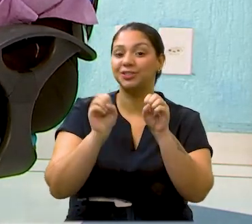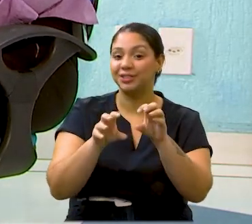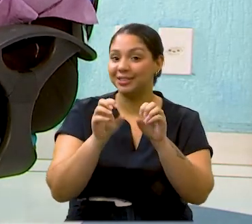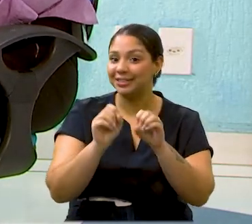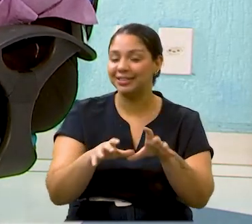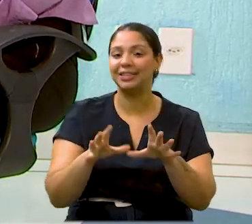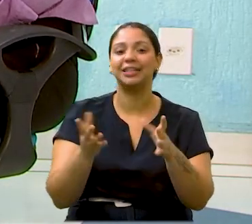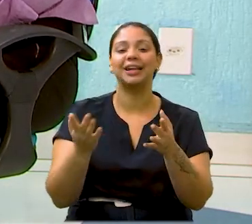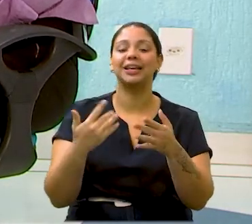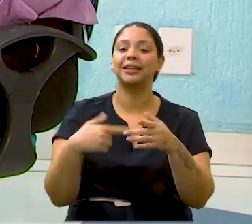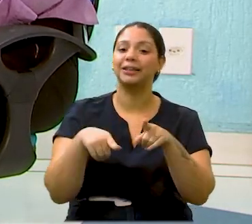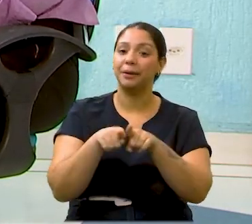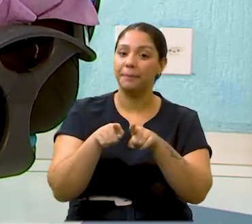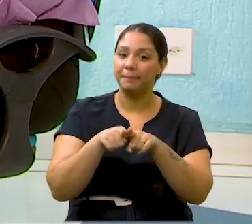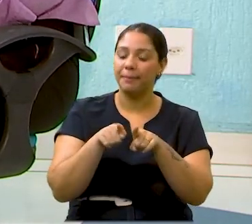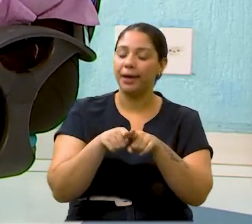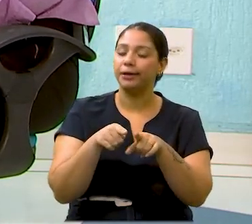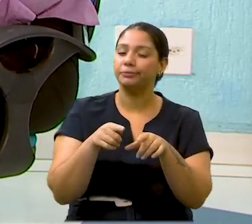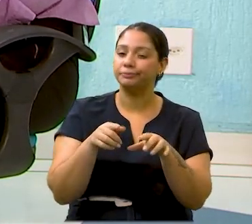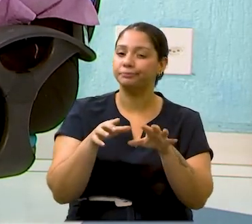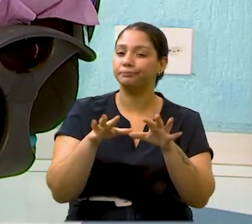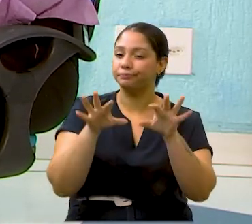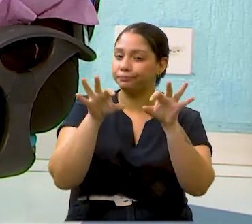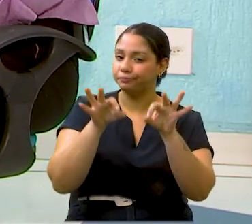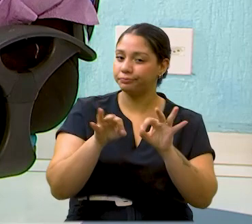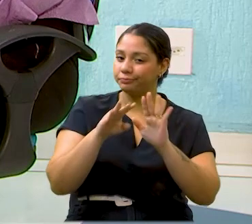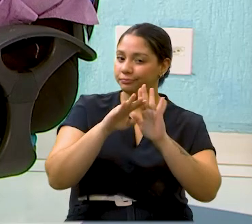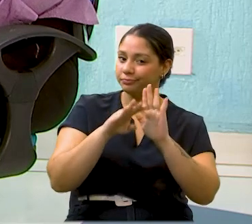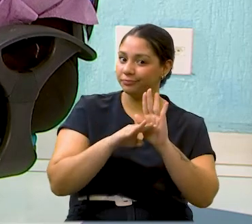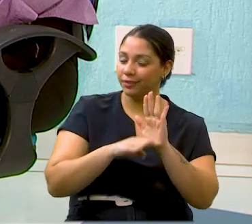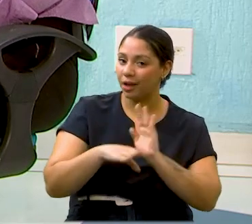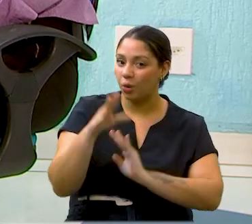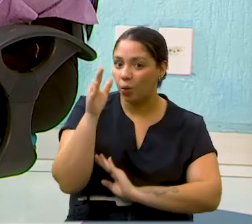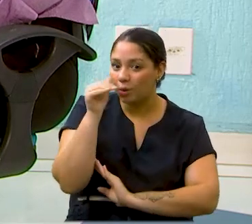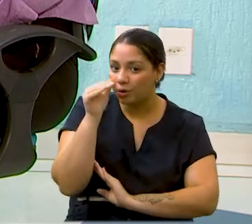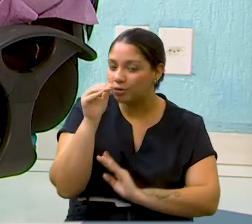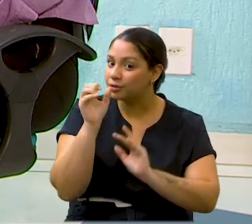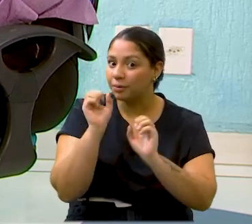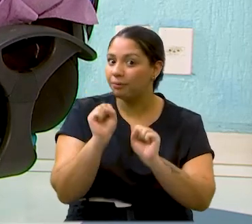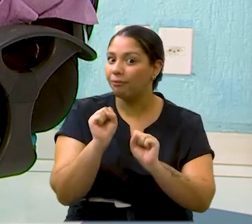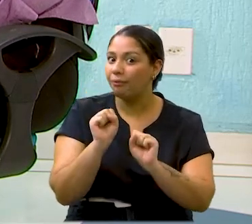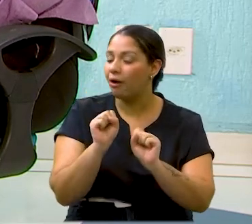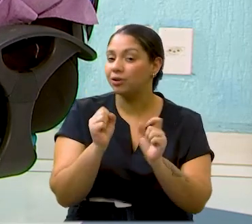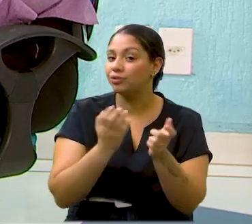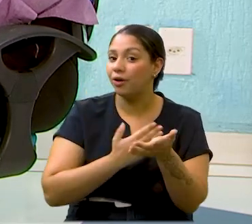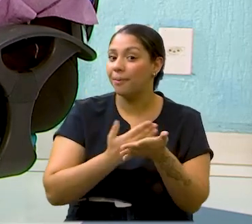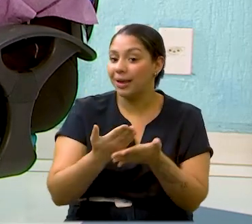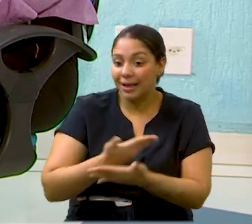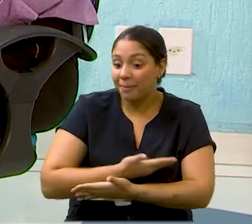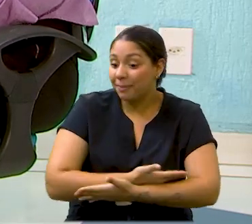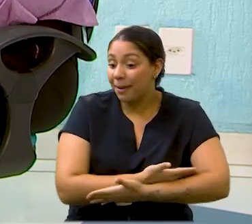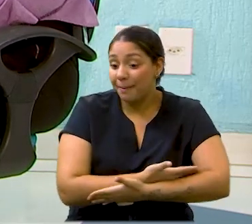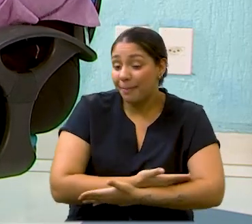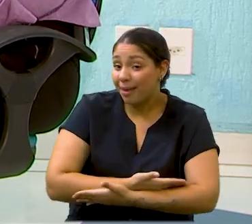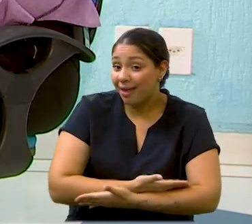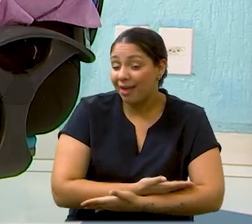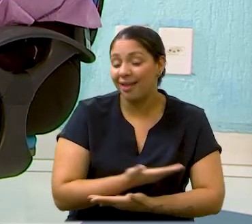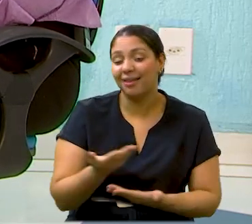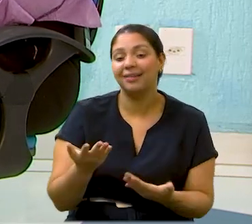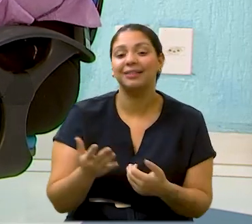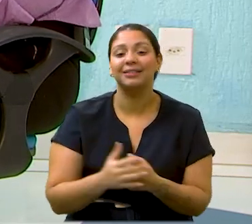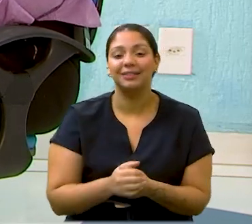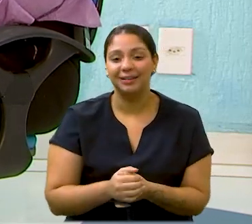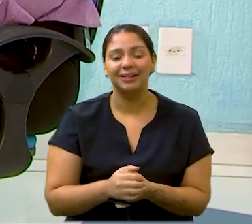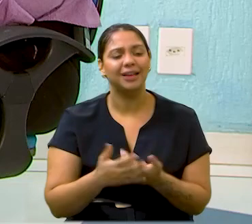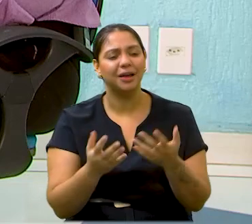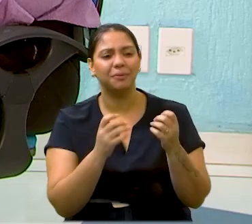ensino, disciplina, e o curioso disso tudo é que pode começar bebezinho, né? Sim, e pode começar